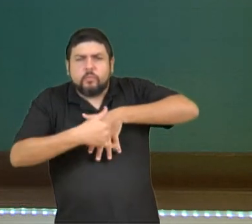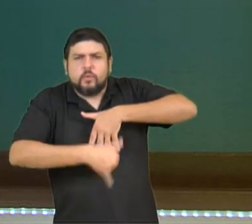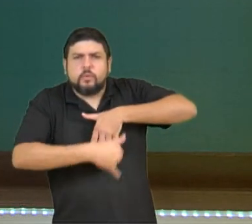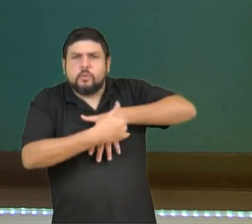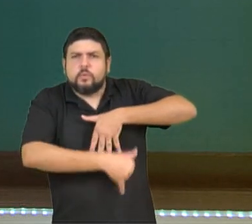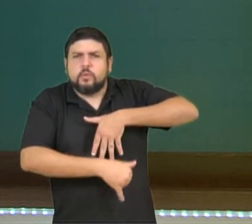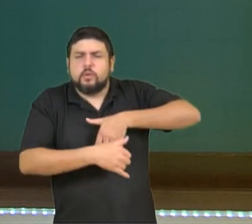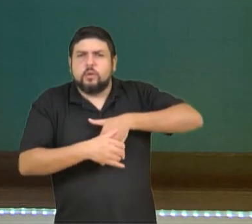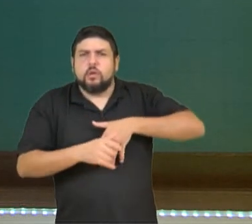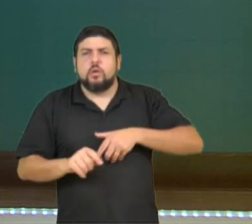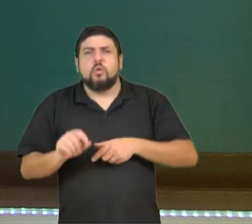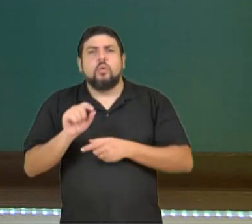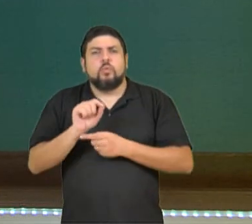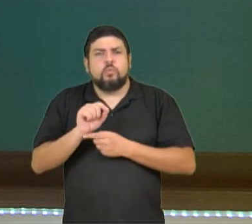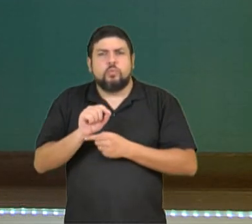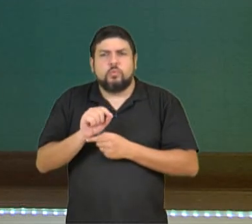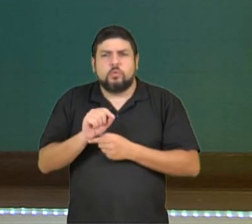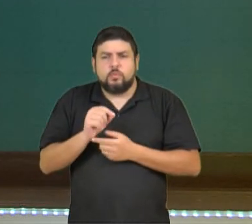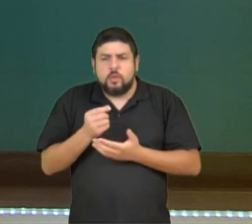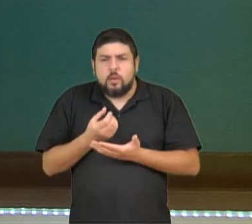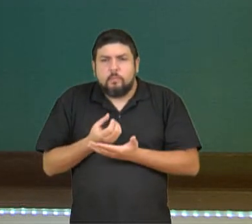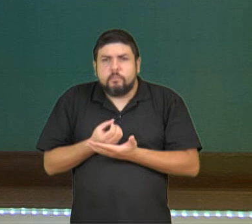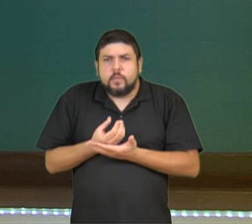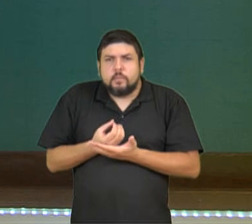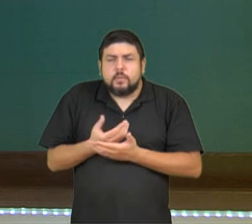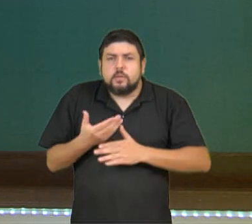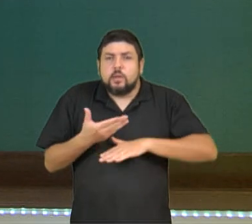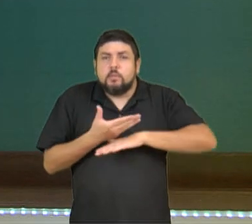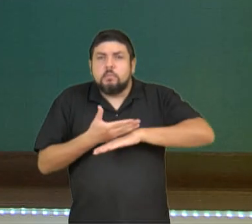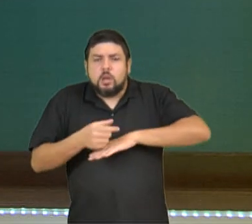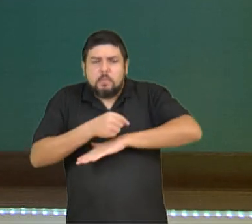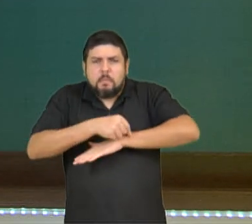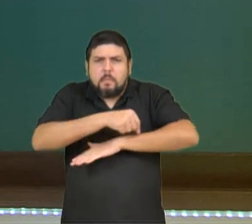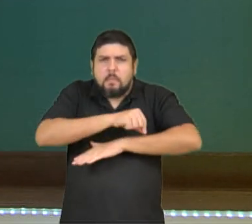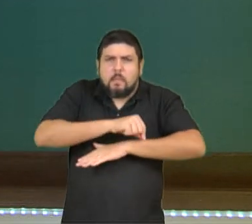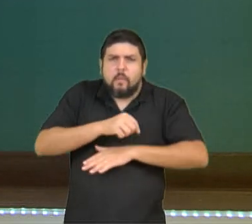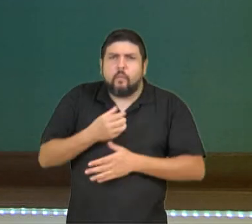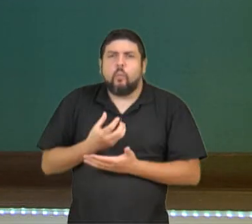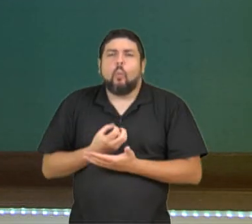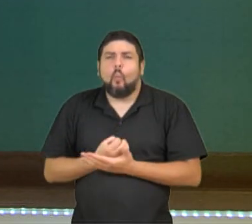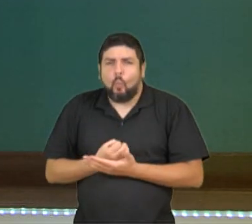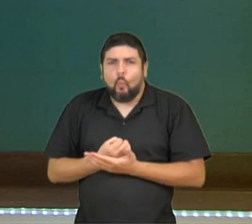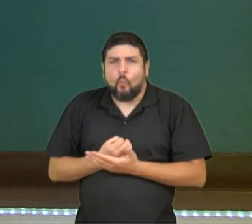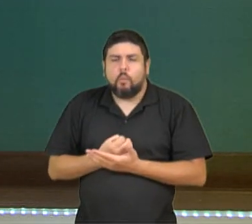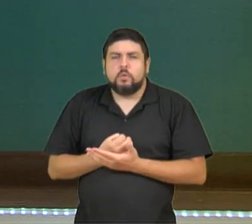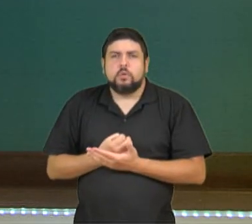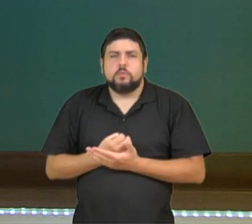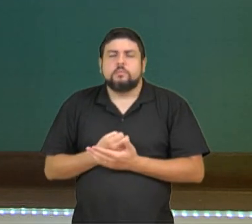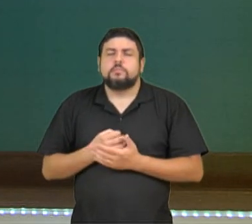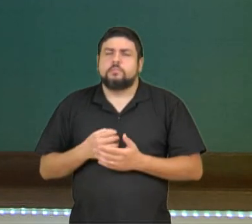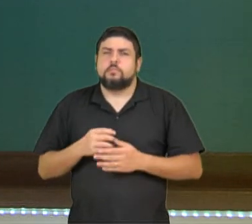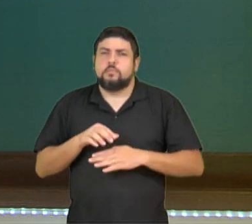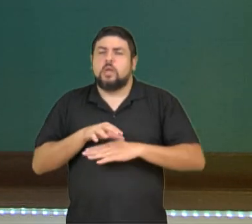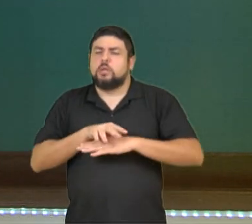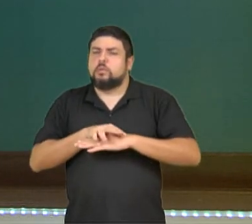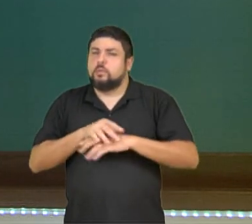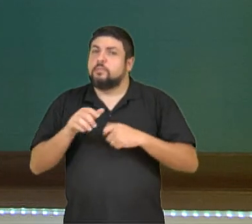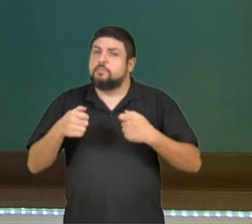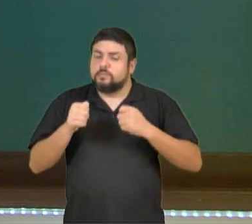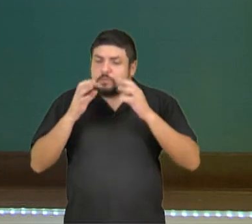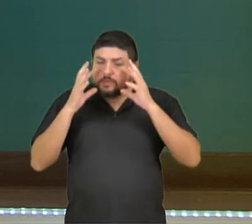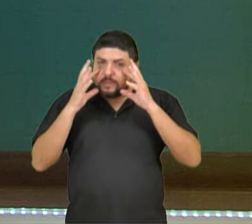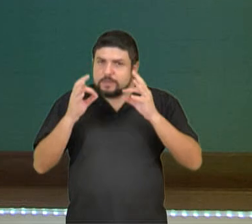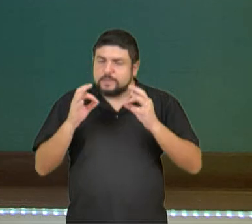compromete, né, a produção de glóbulos brancos, a defesa do organismo. Então, é uma doença que precisa de muita